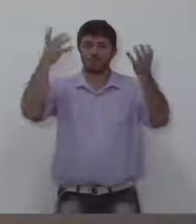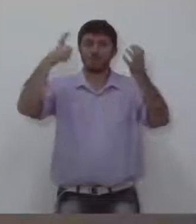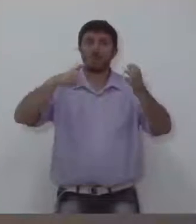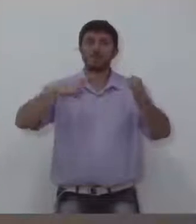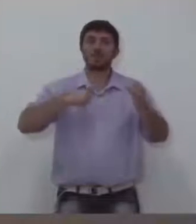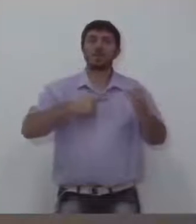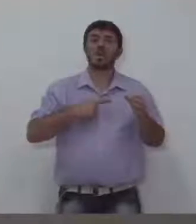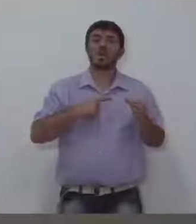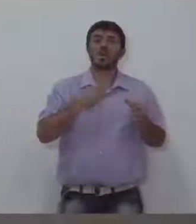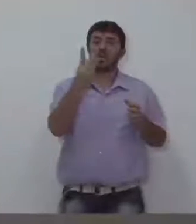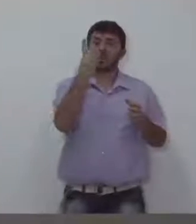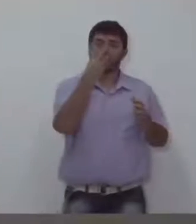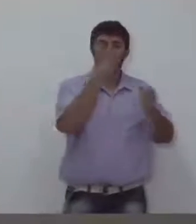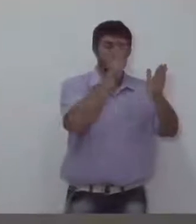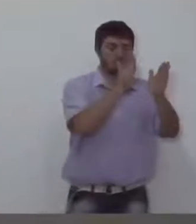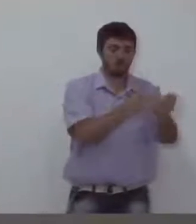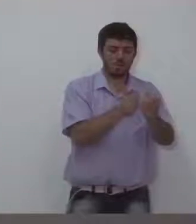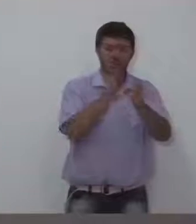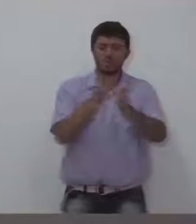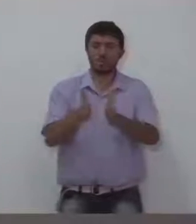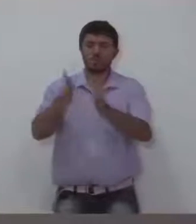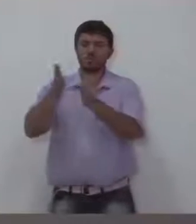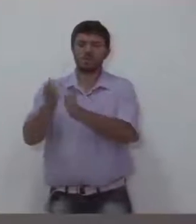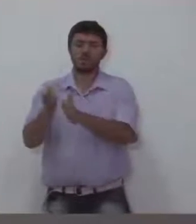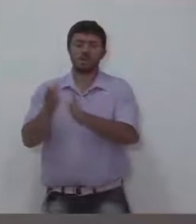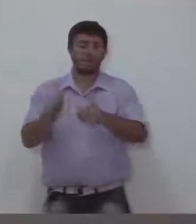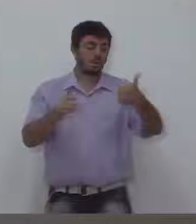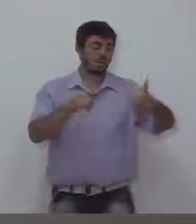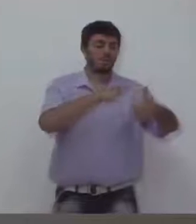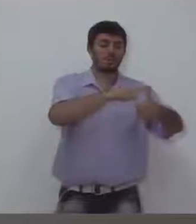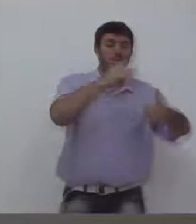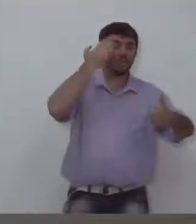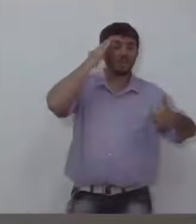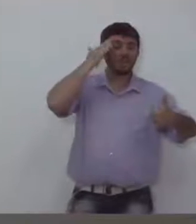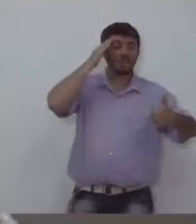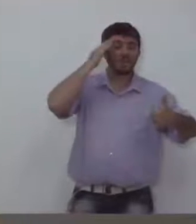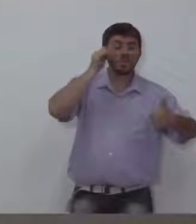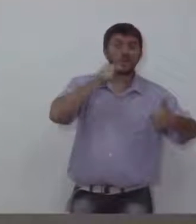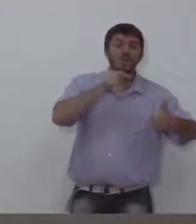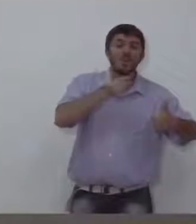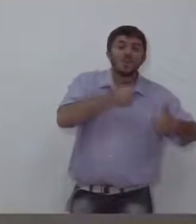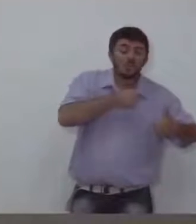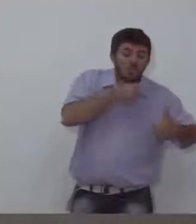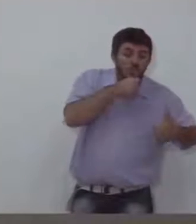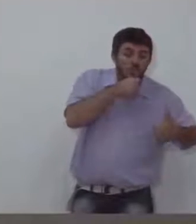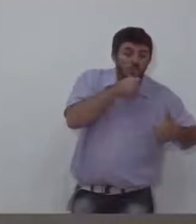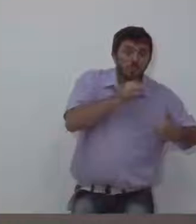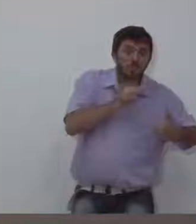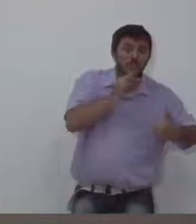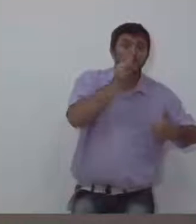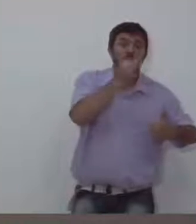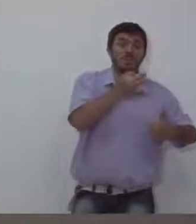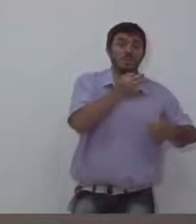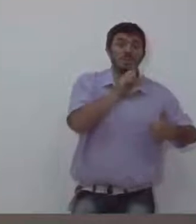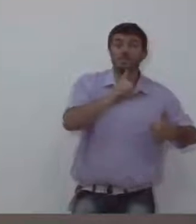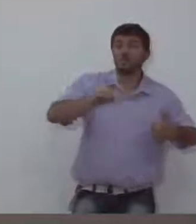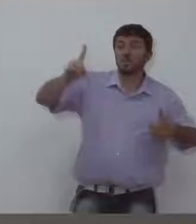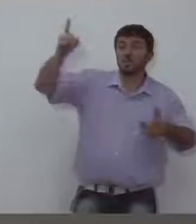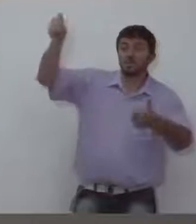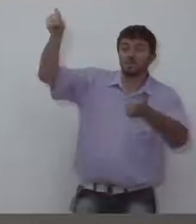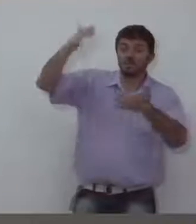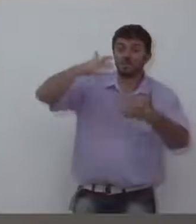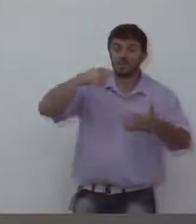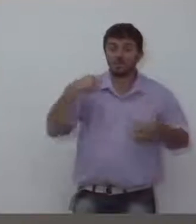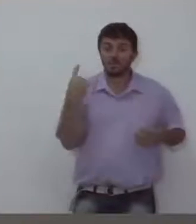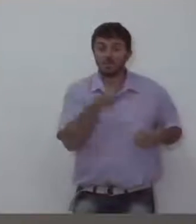etapas. Primeiro, entender um pouquinho do envelhecimento. Queira Deus que todos nós possamos chegar até lá,